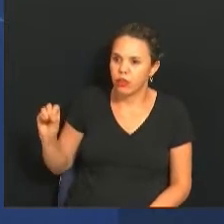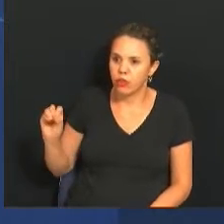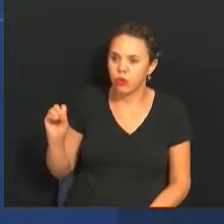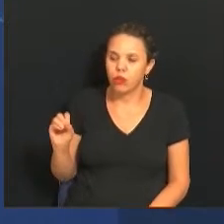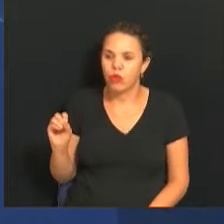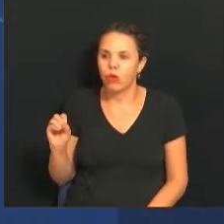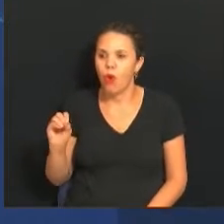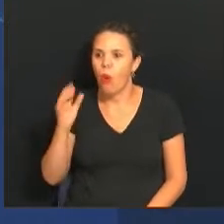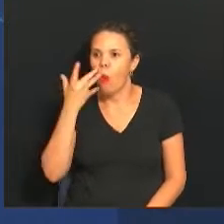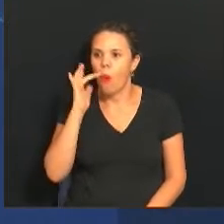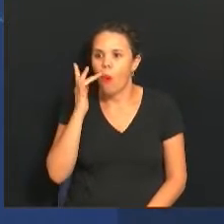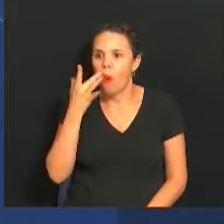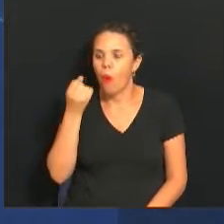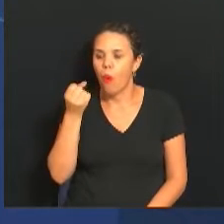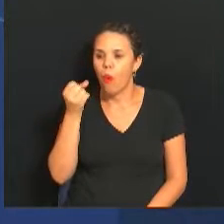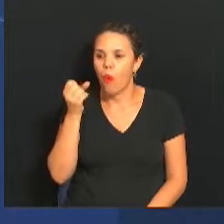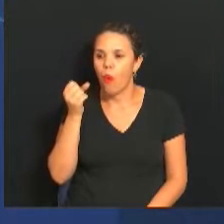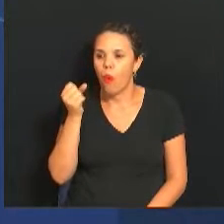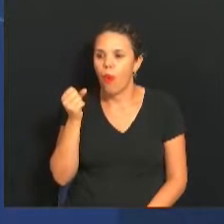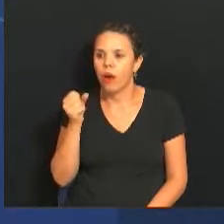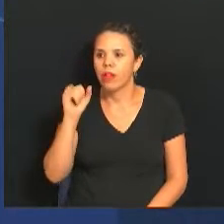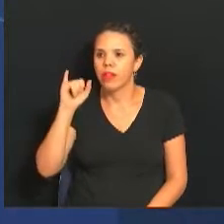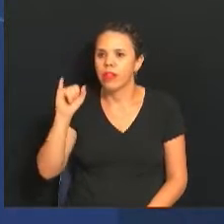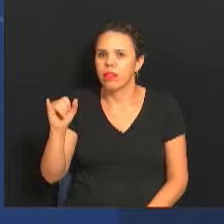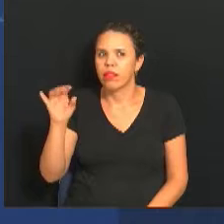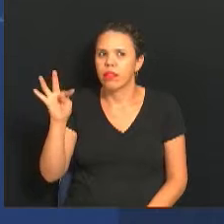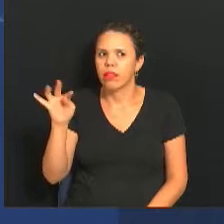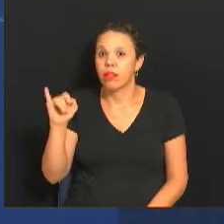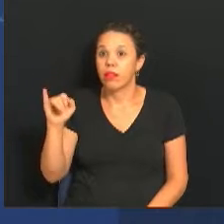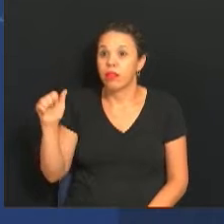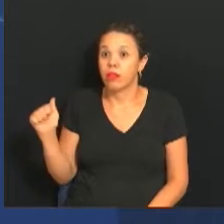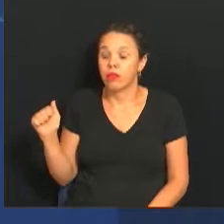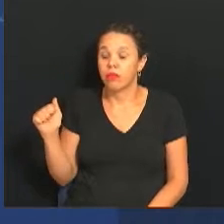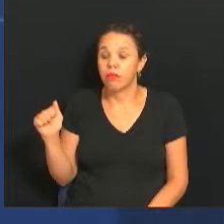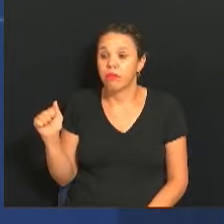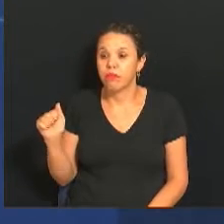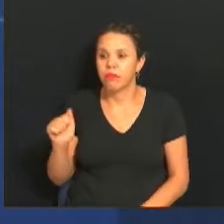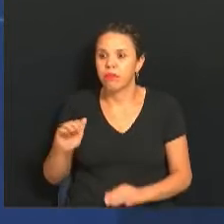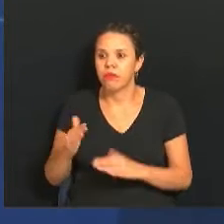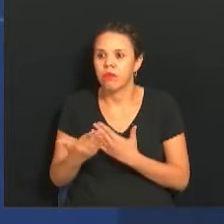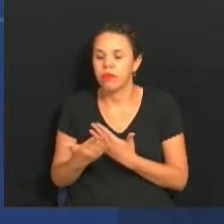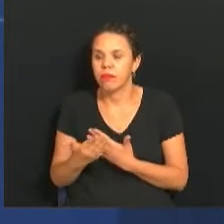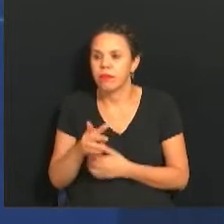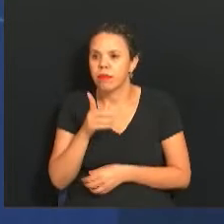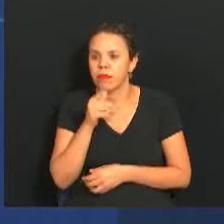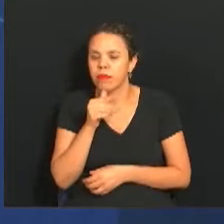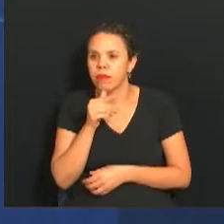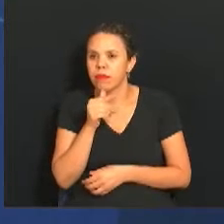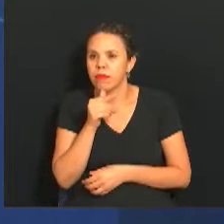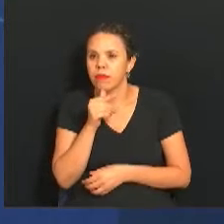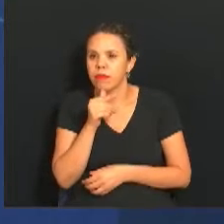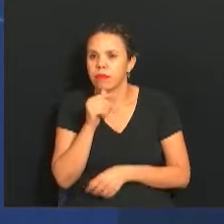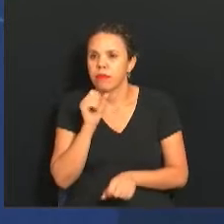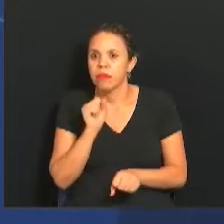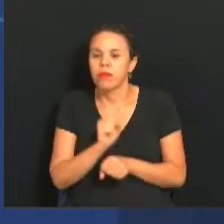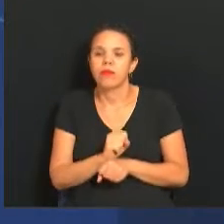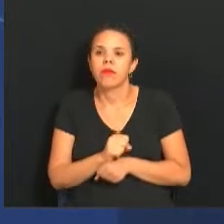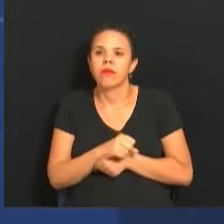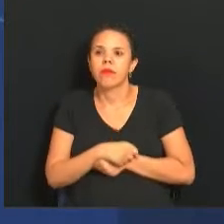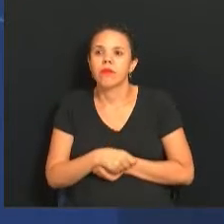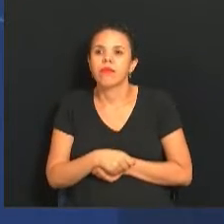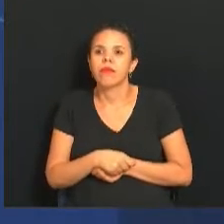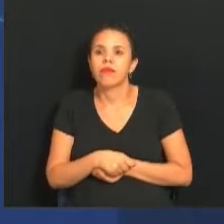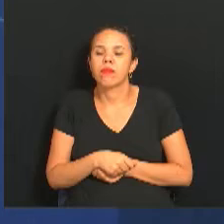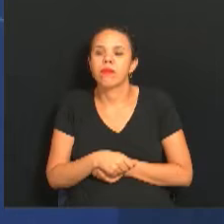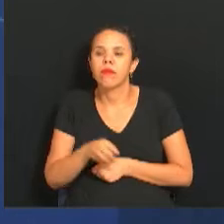Ouro Branco e Jardim Itatiaia. Além desses bairros, a água também vai ser interrompida no